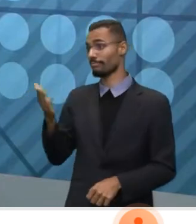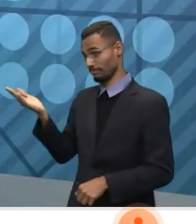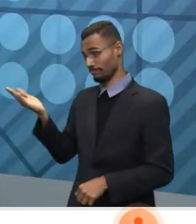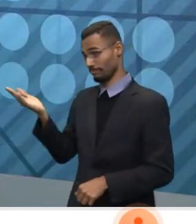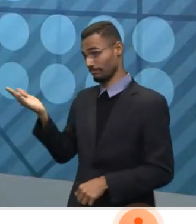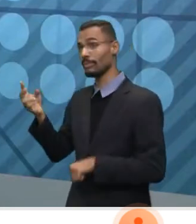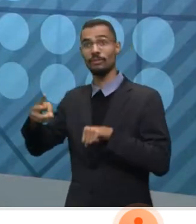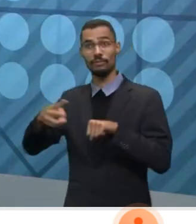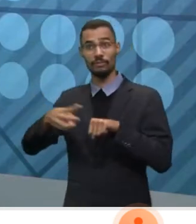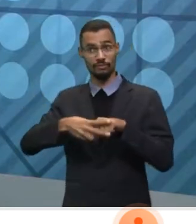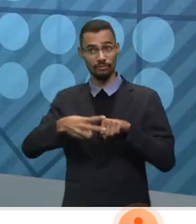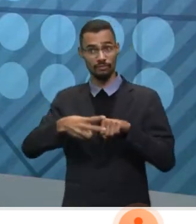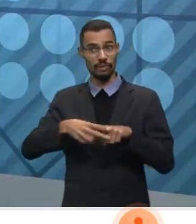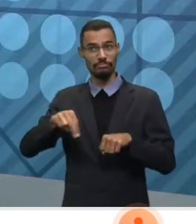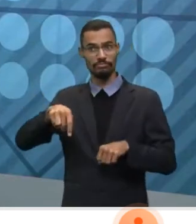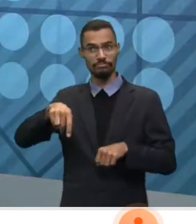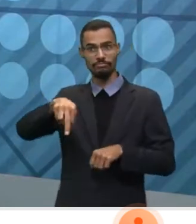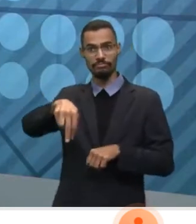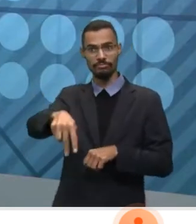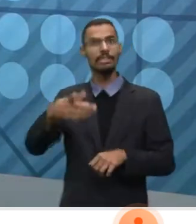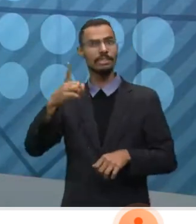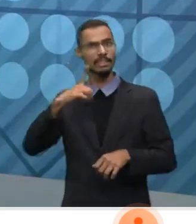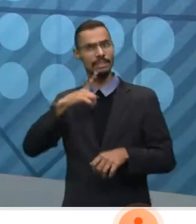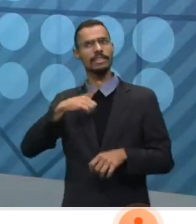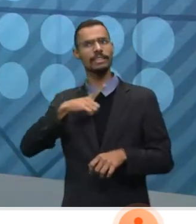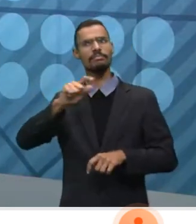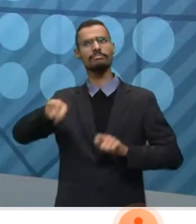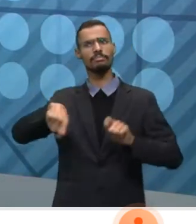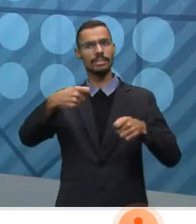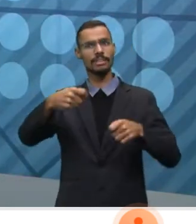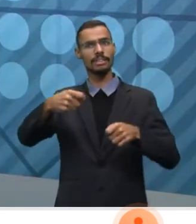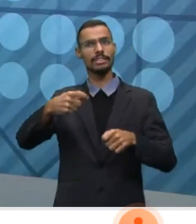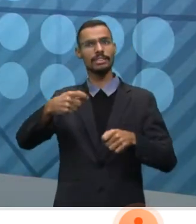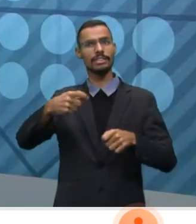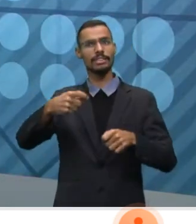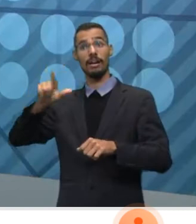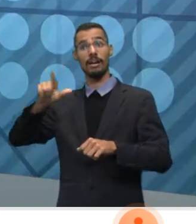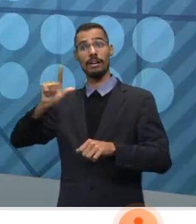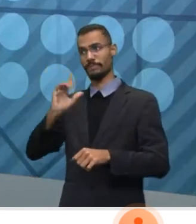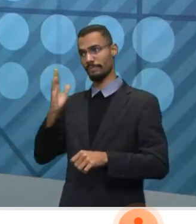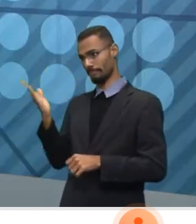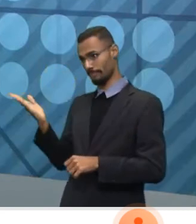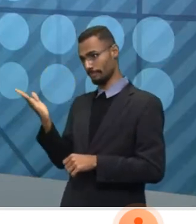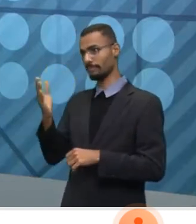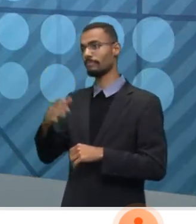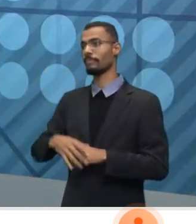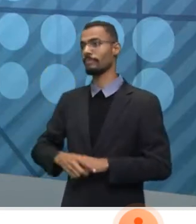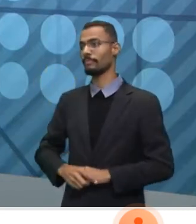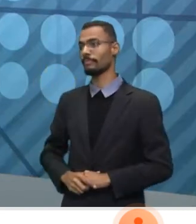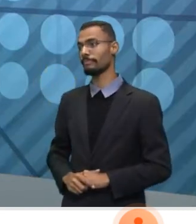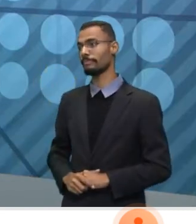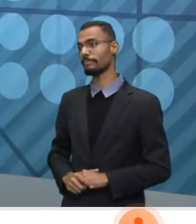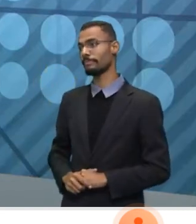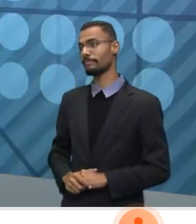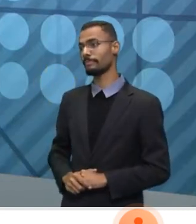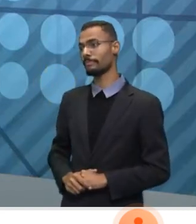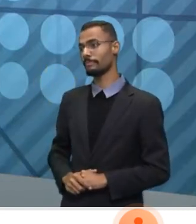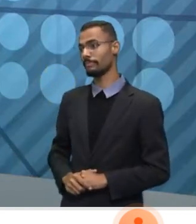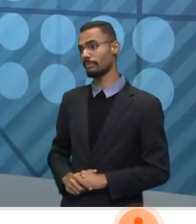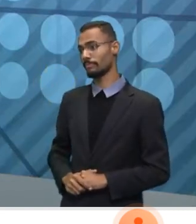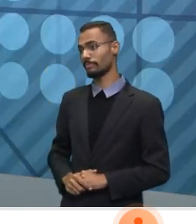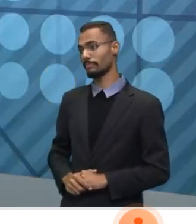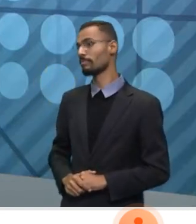verbo andar. Então, a gente faz a sinalização do pronome antes. Eu, você, eu